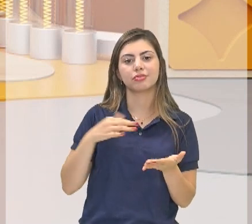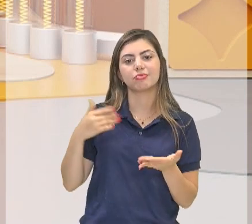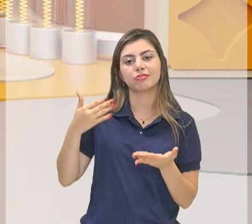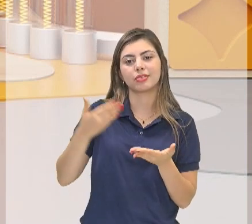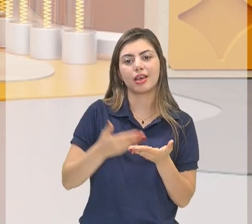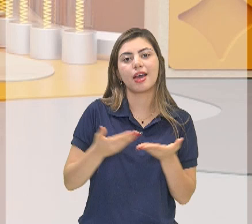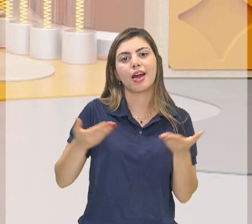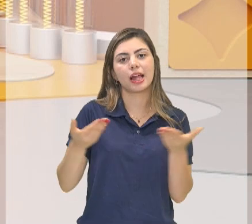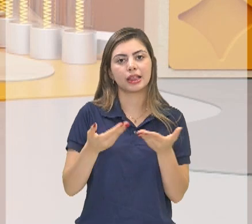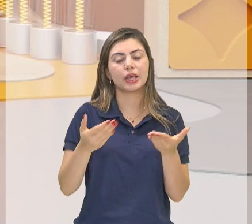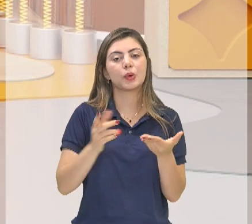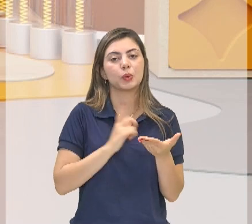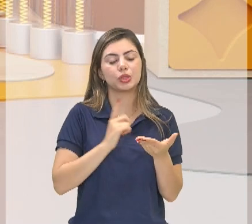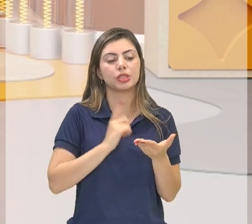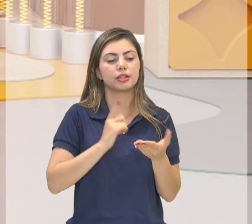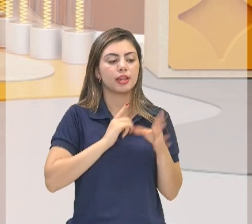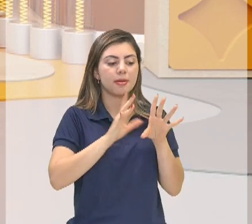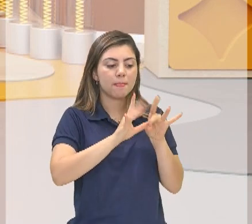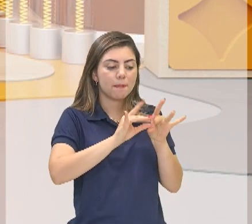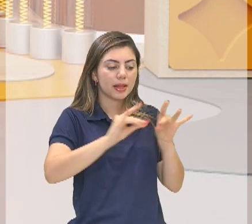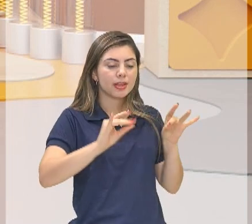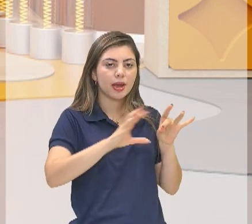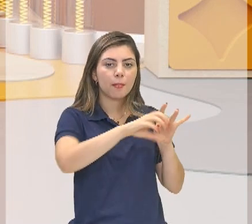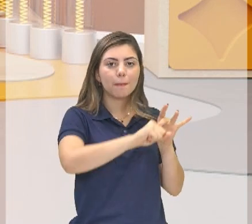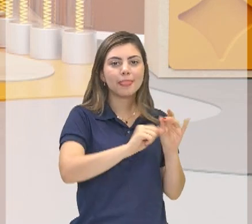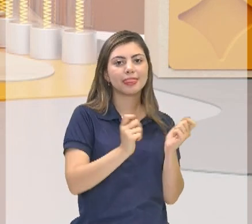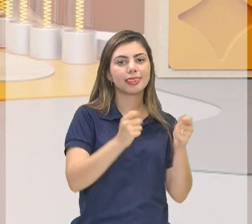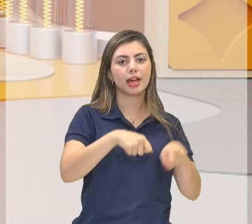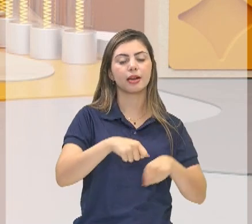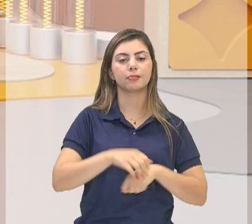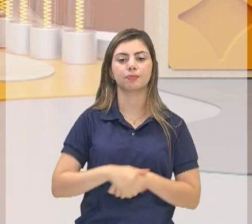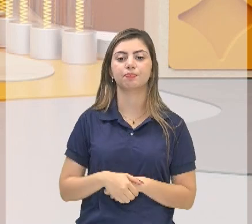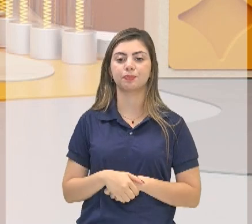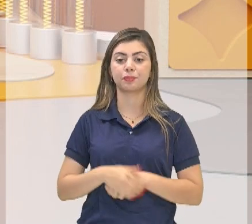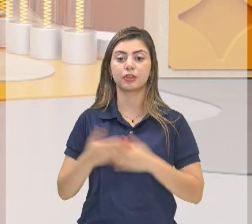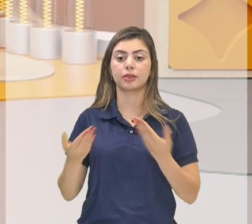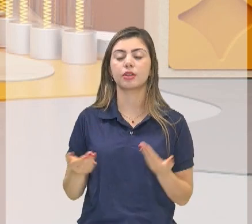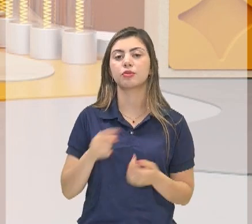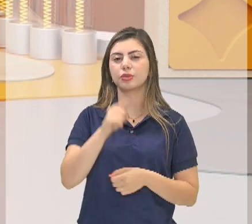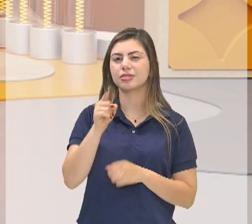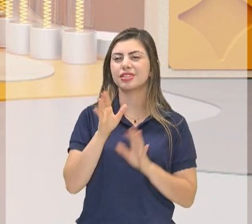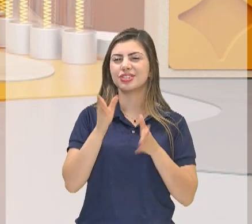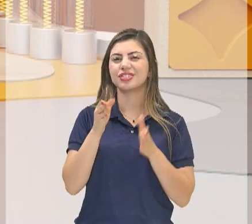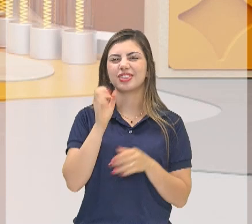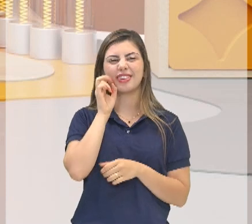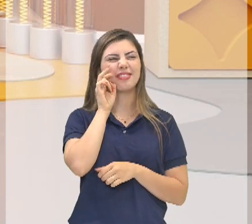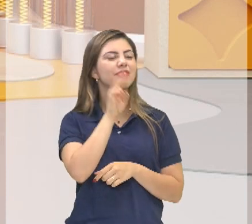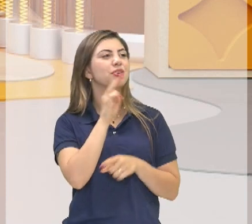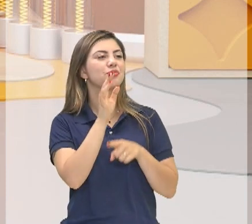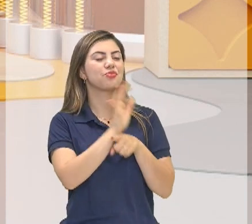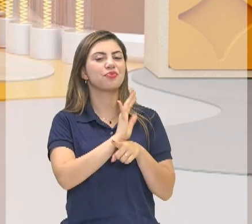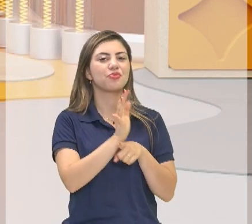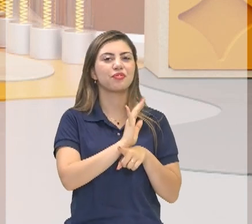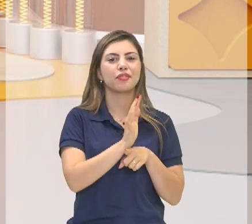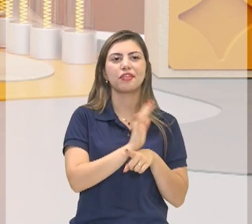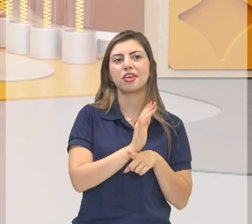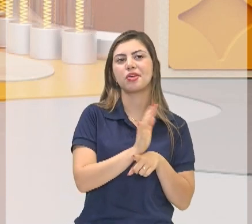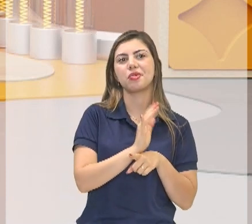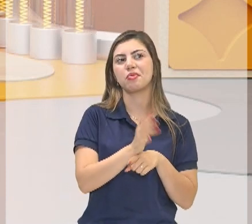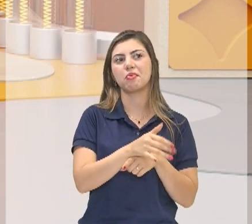da forma material. Você já deve ter visto em algum filme, documentário,